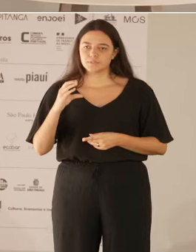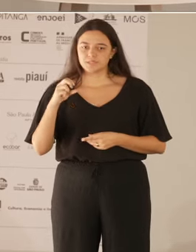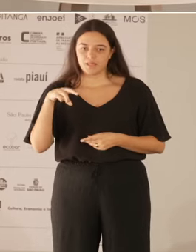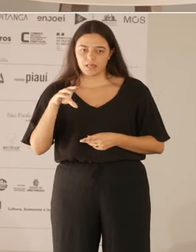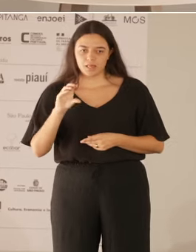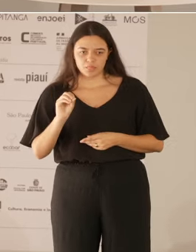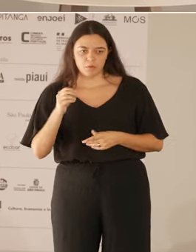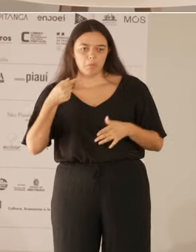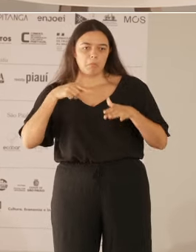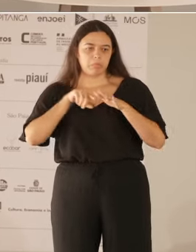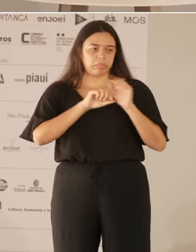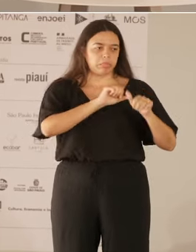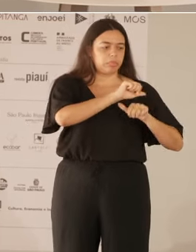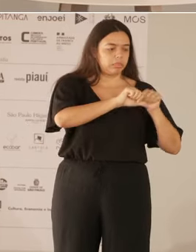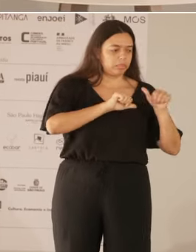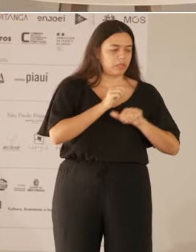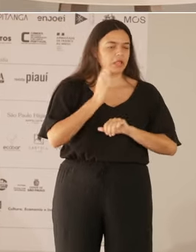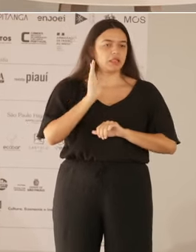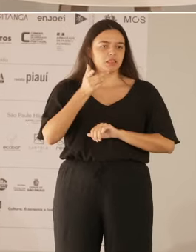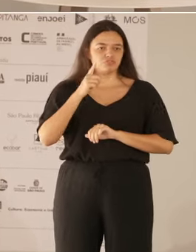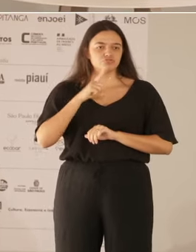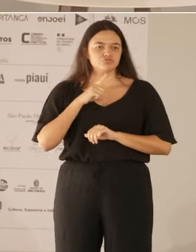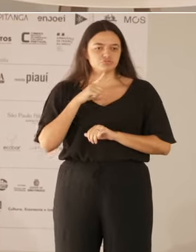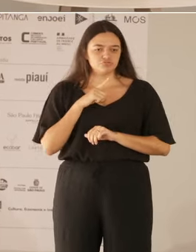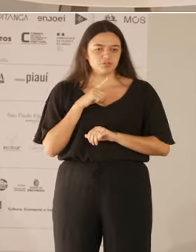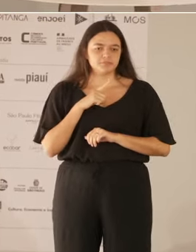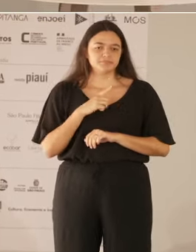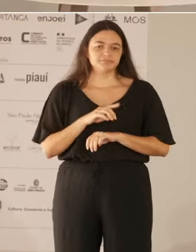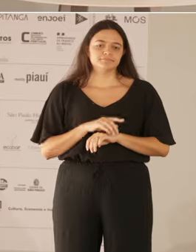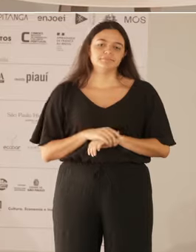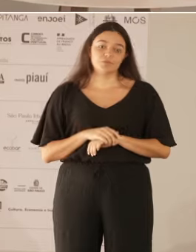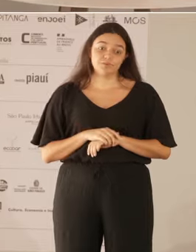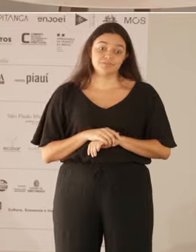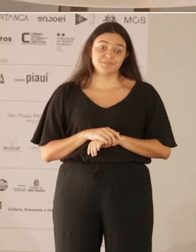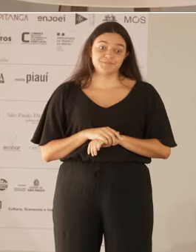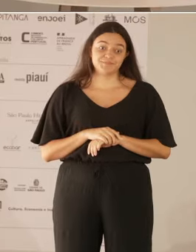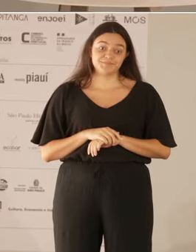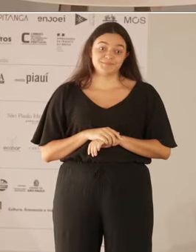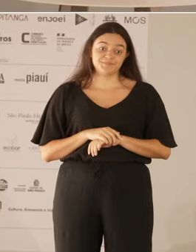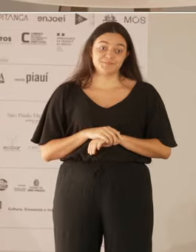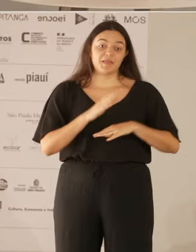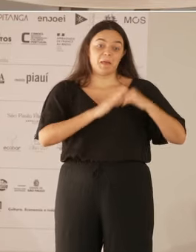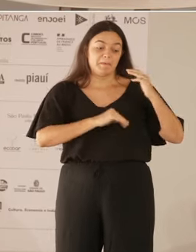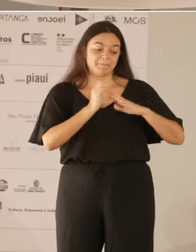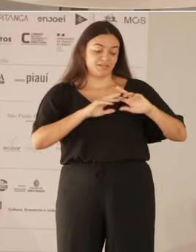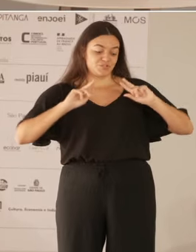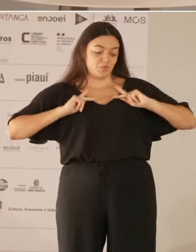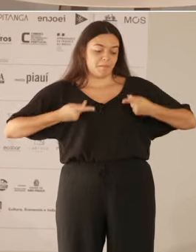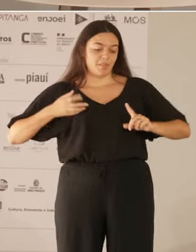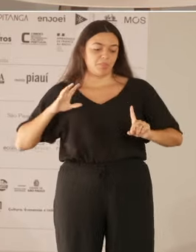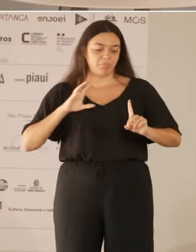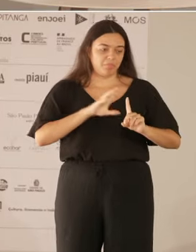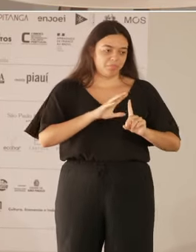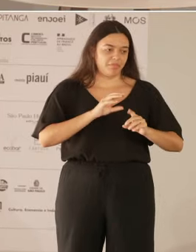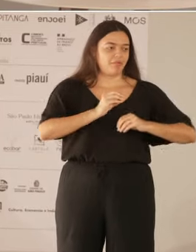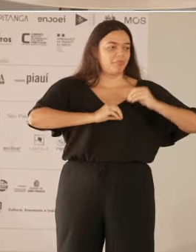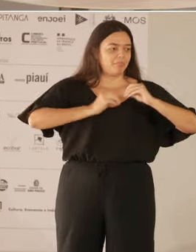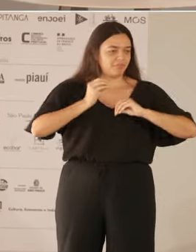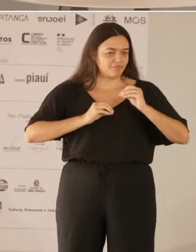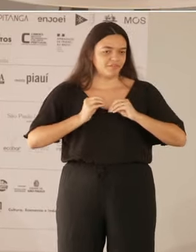alterações nas próprias camadas geológicas do planeta provocadas pela ação humana, né? A gente está jogando plástico, rejeitos